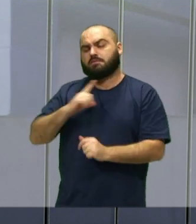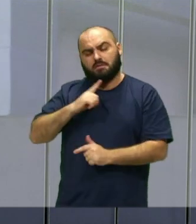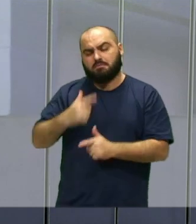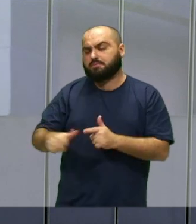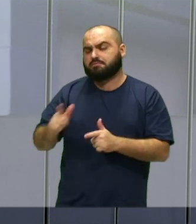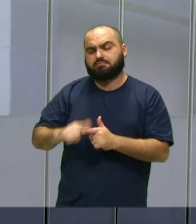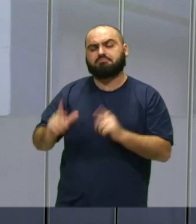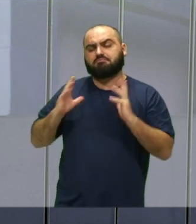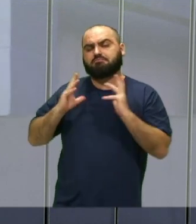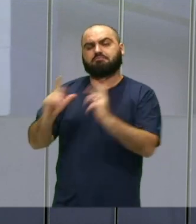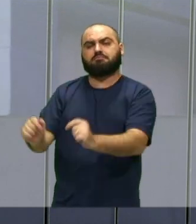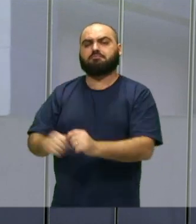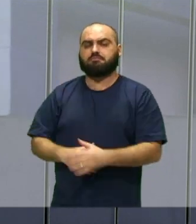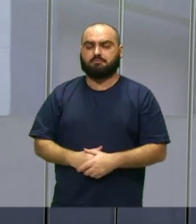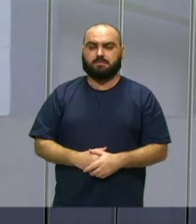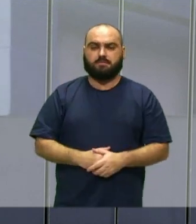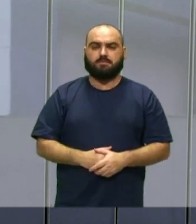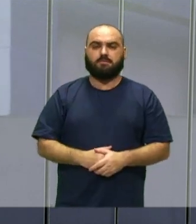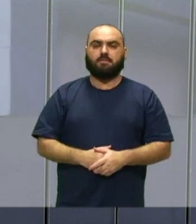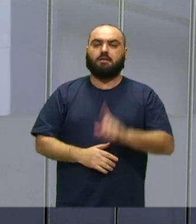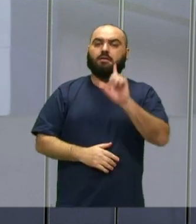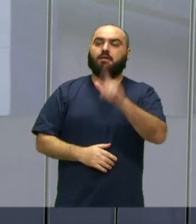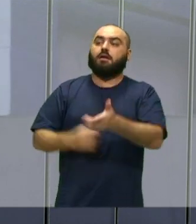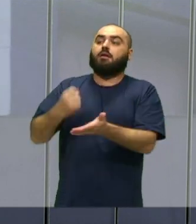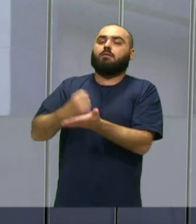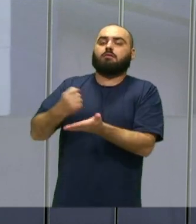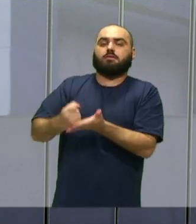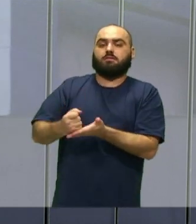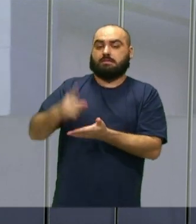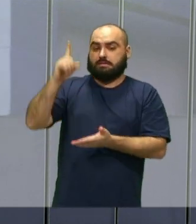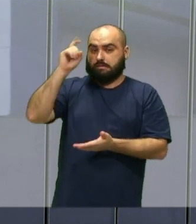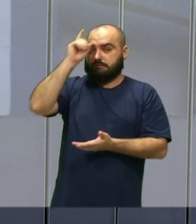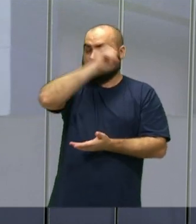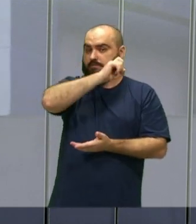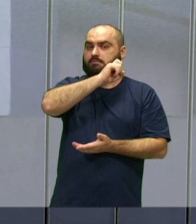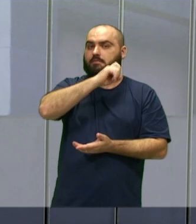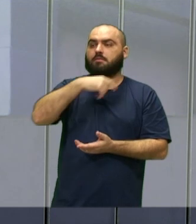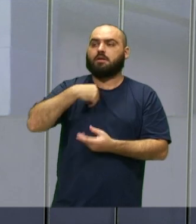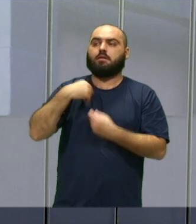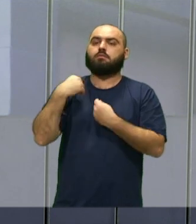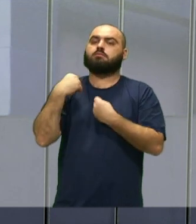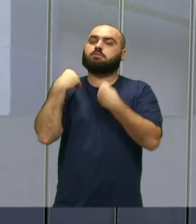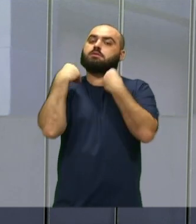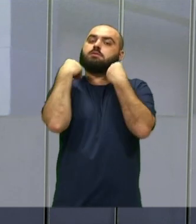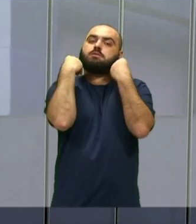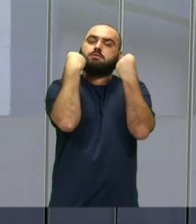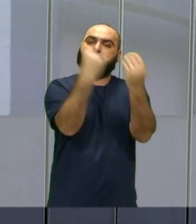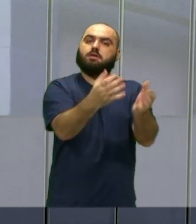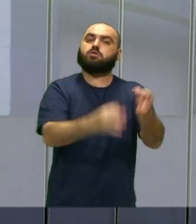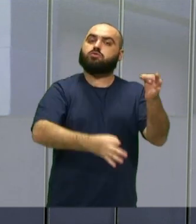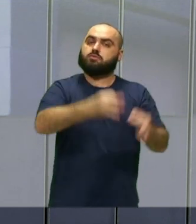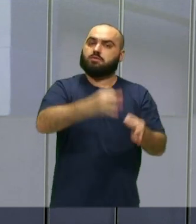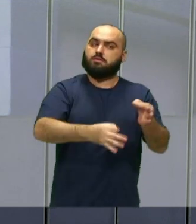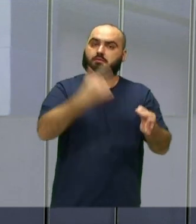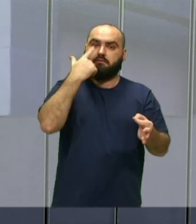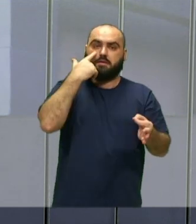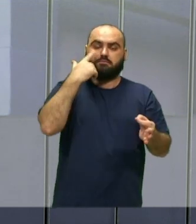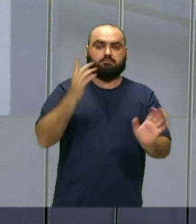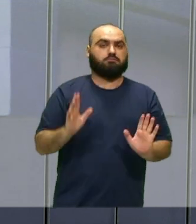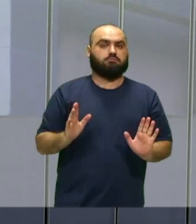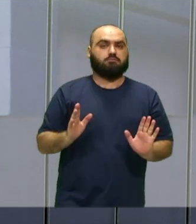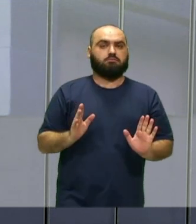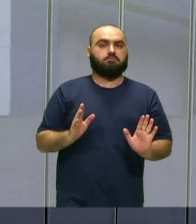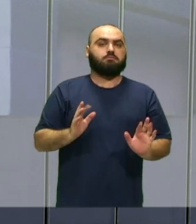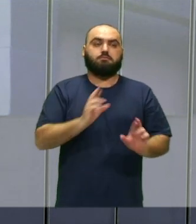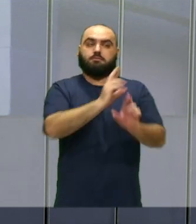E o problema maior para mim está sendo na execução desse contrato. Inclusive, eu levei para conhecimento da Justiça. Não tenho posicionamento